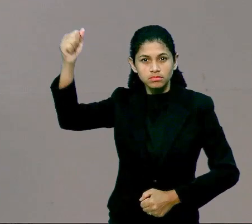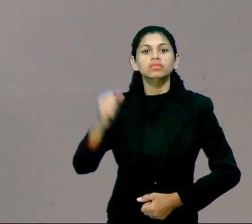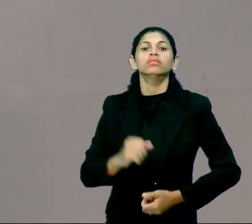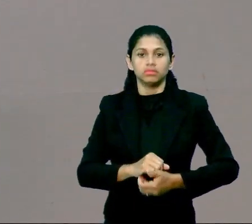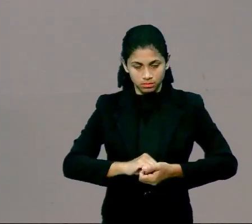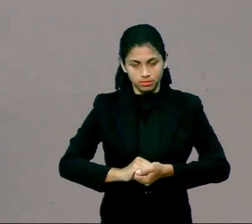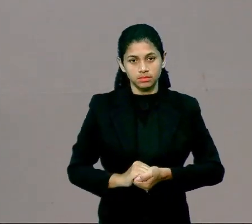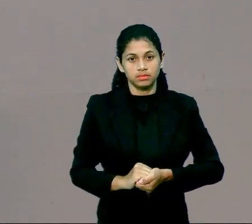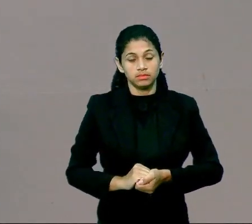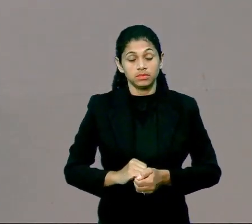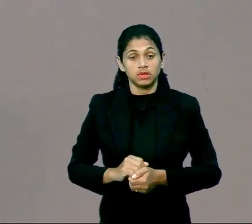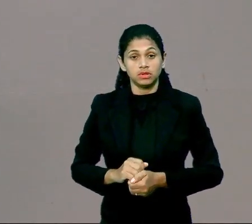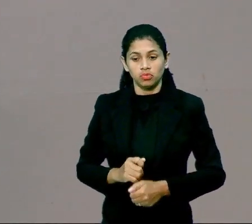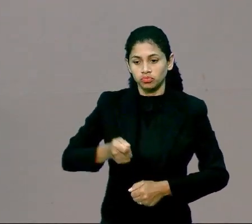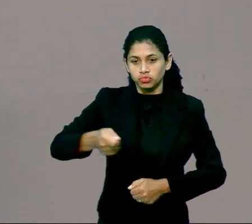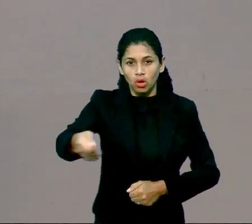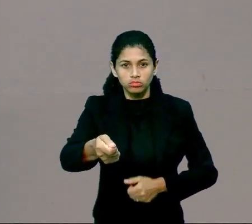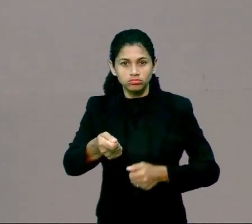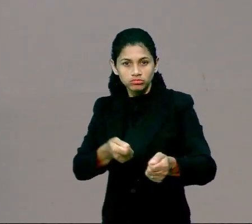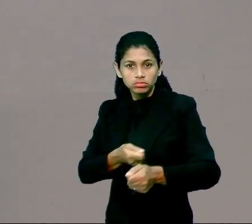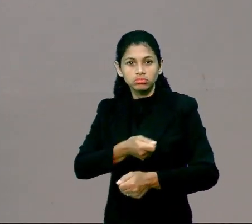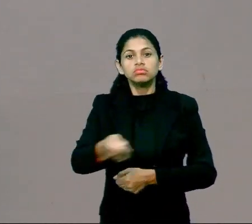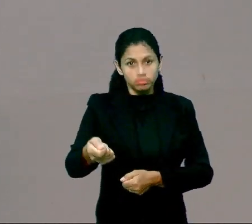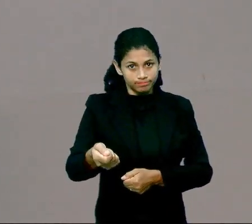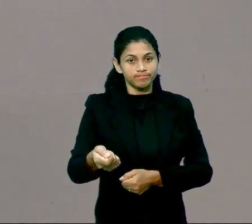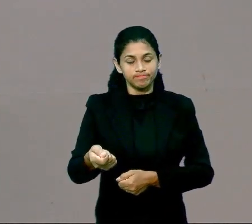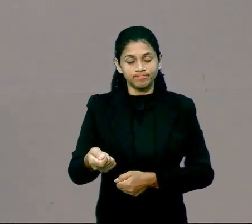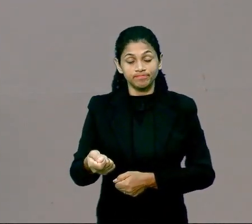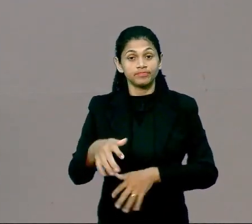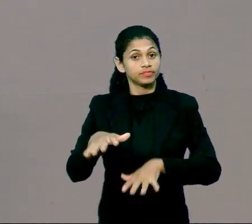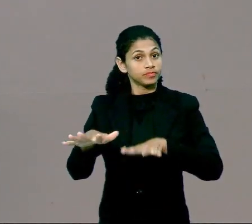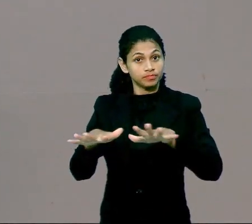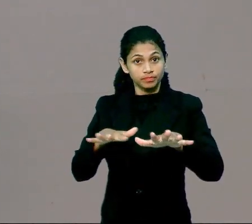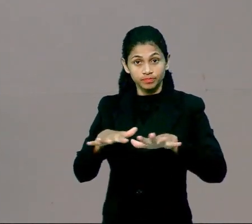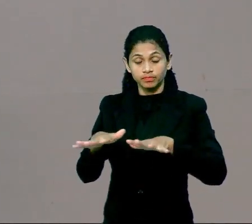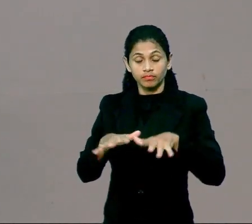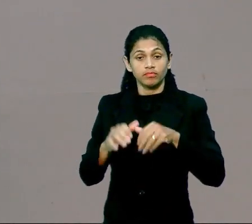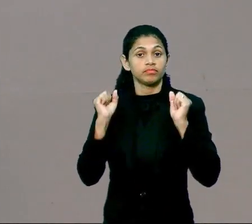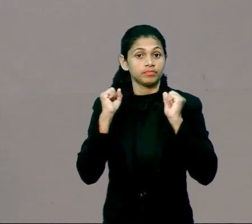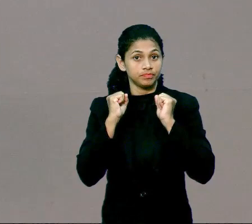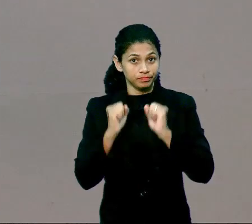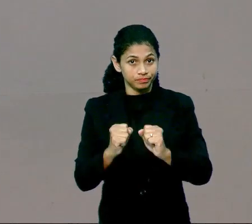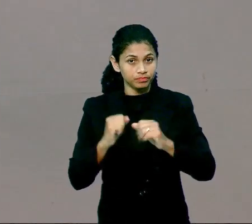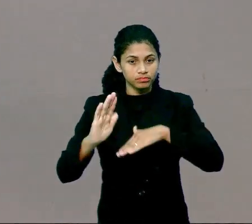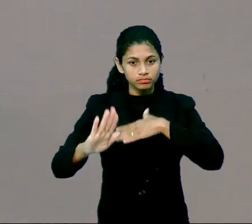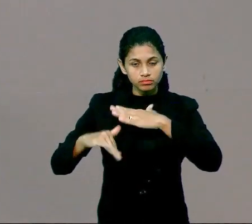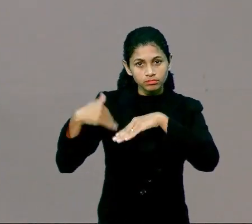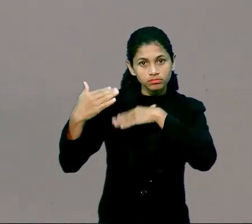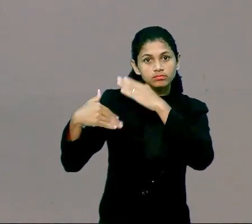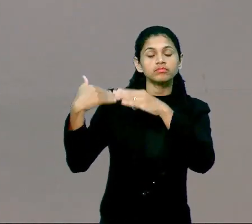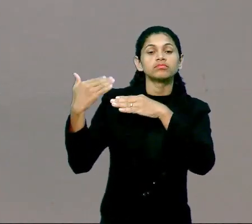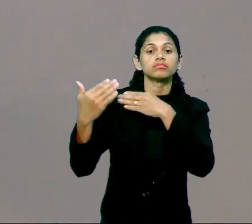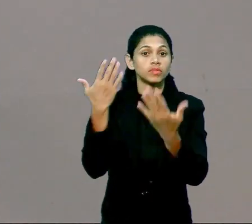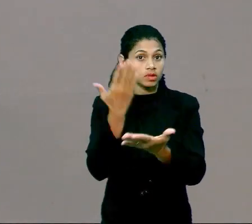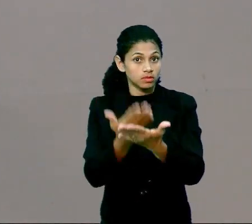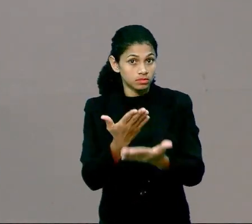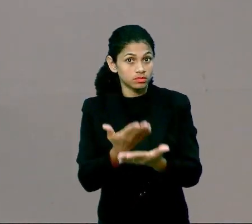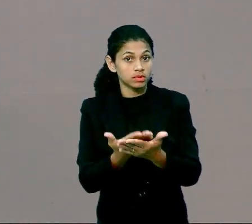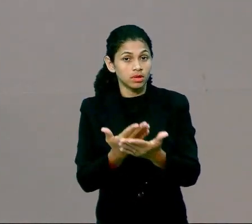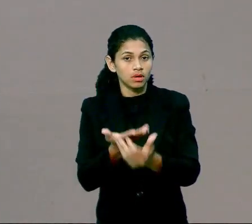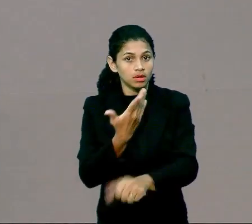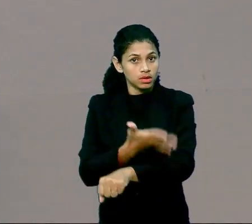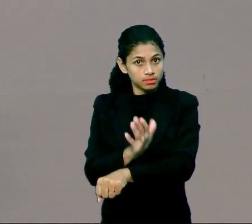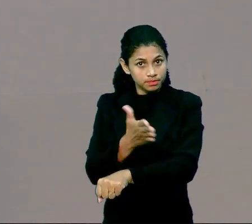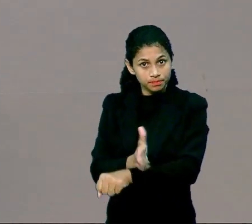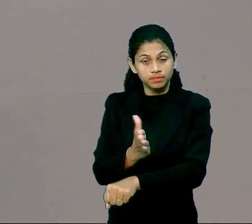eu golpeio, ofensa, defendo. Então, toda a dinâmica que a gente pode desenvolver no aspecto da aula, no caso da aula